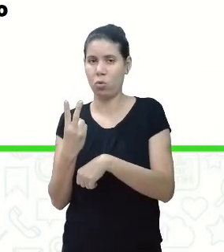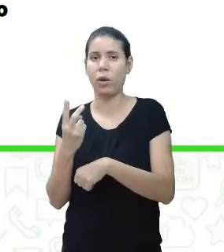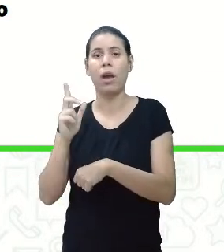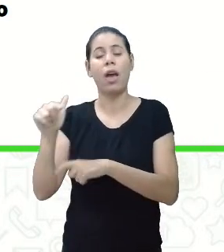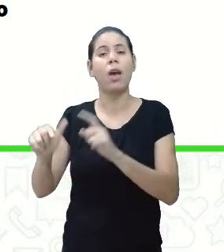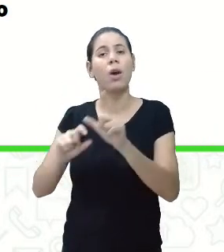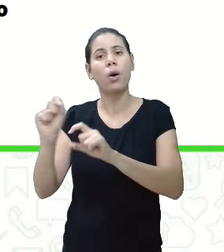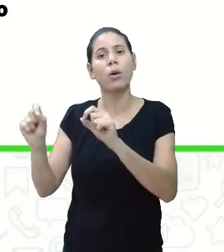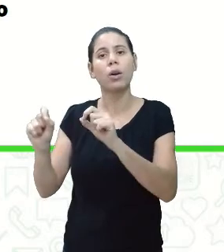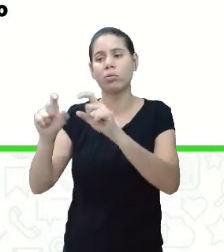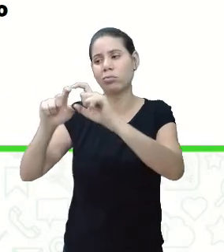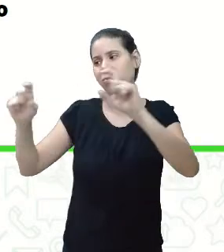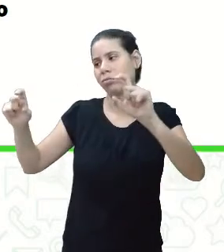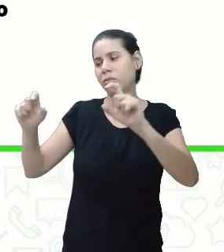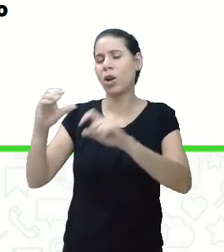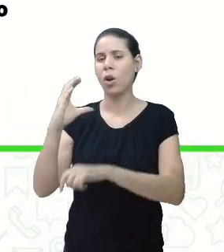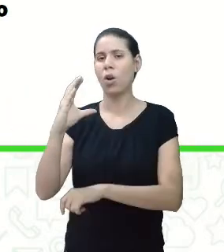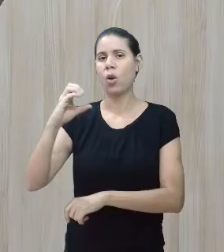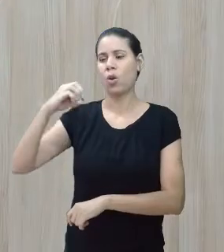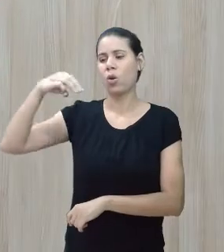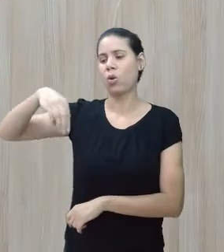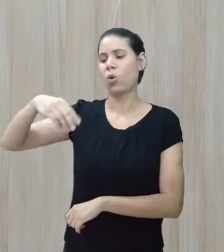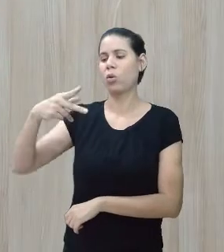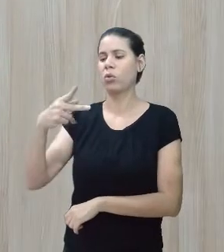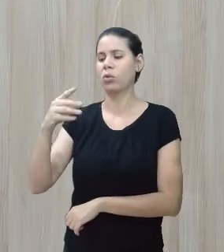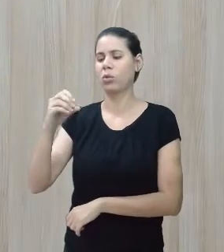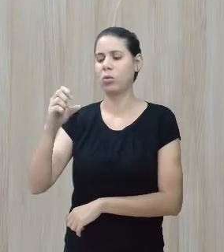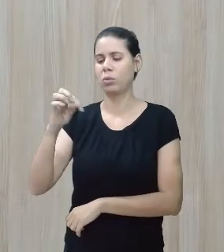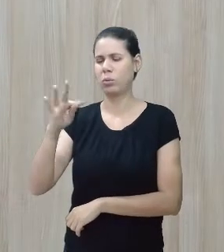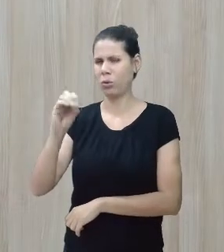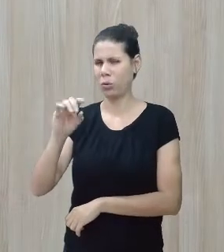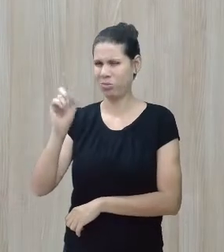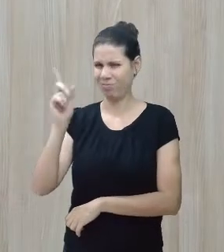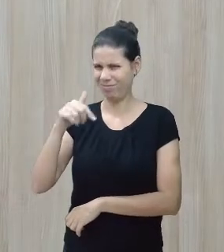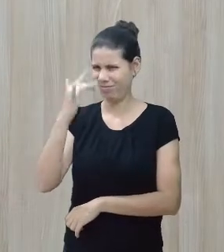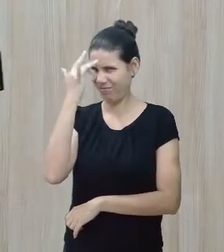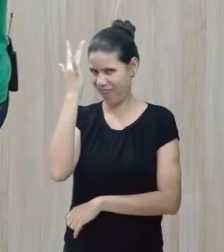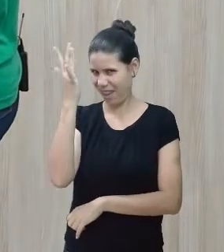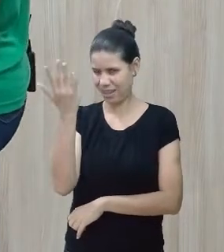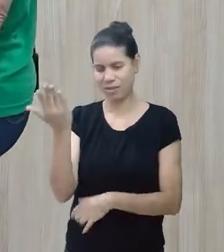ele é chamado de período composto. Fácil demais, né, gente?